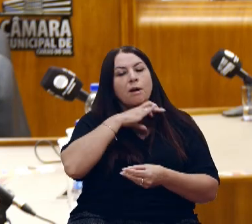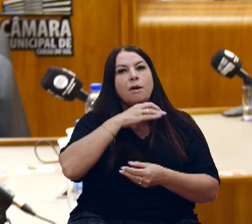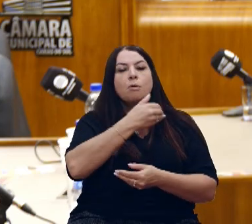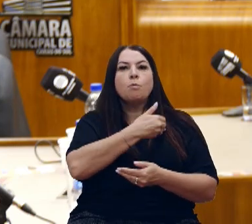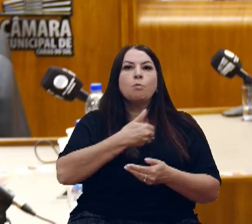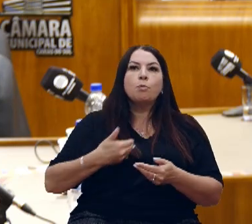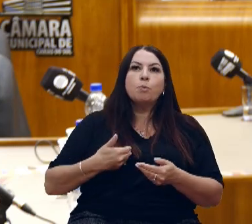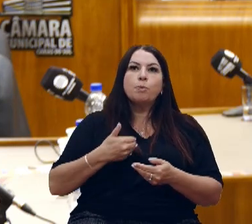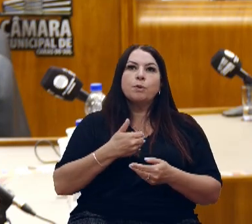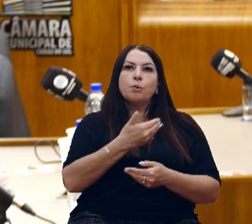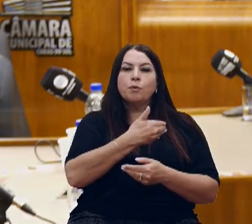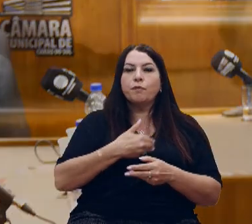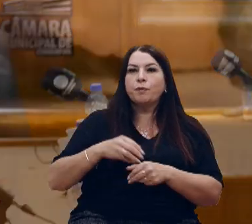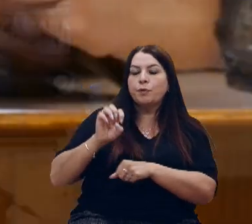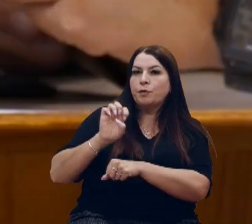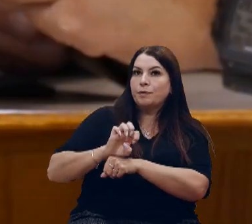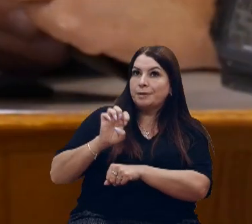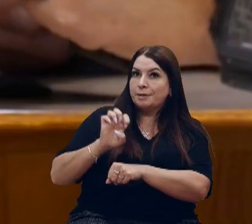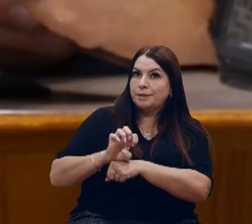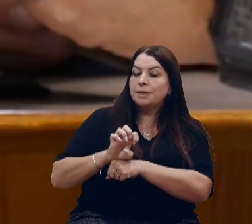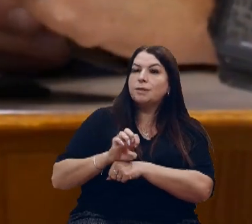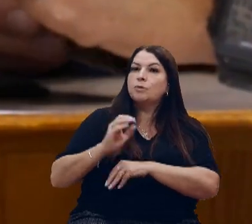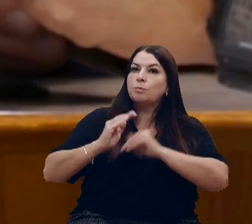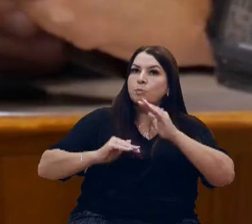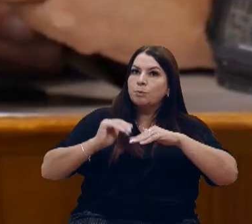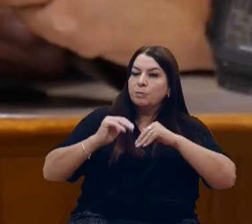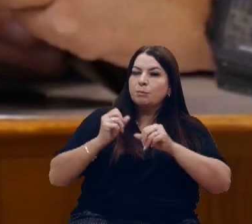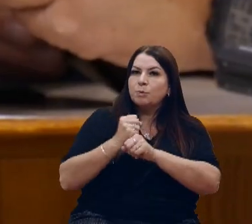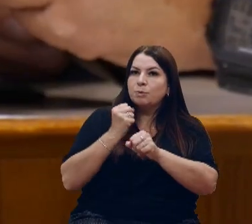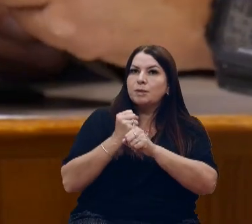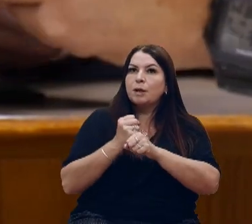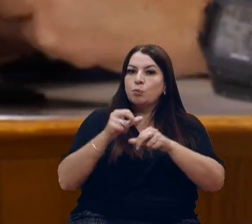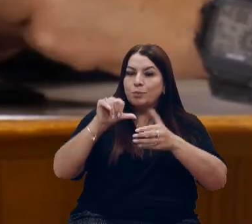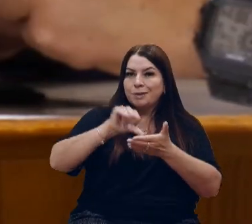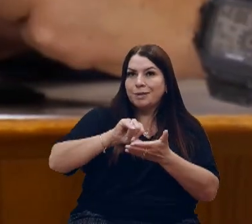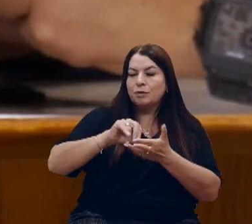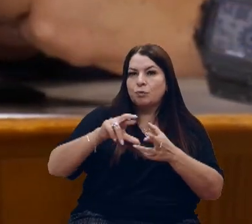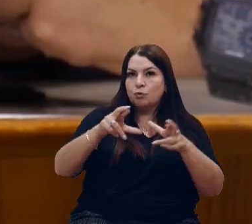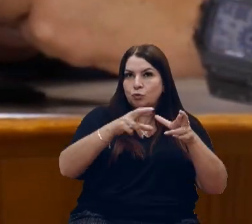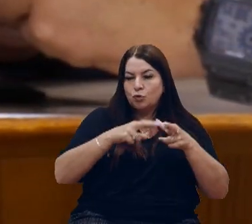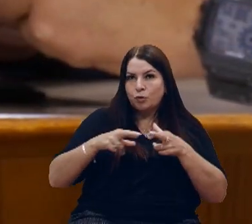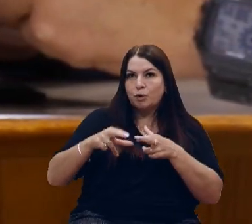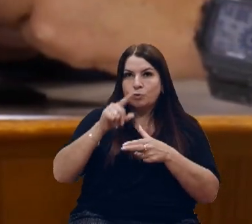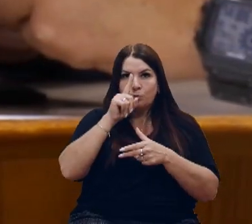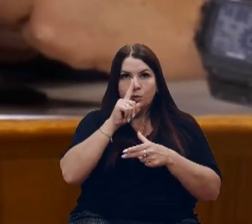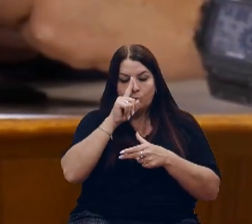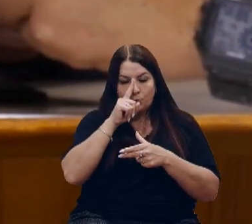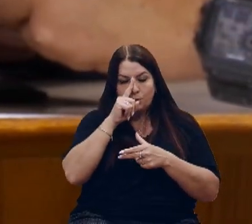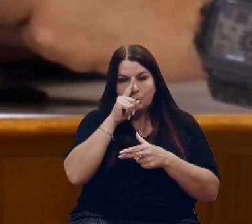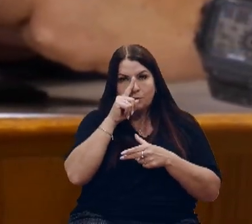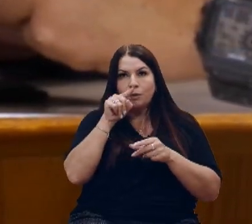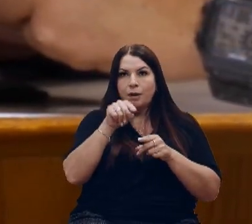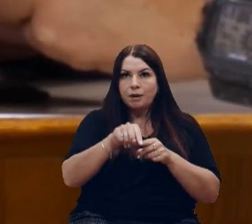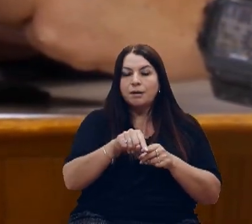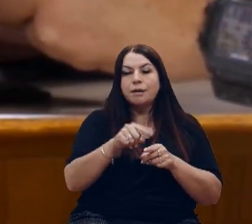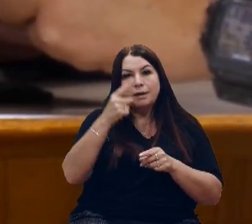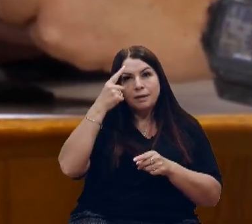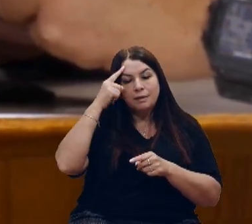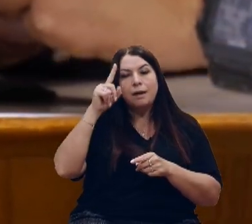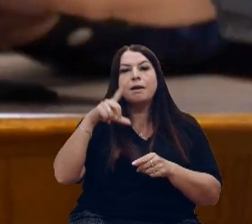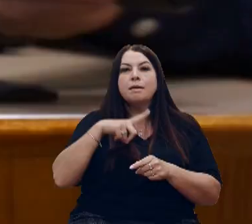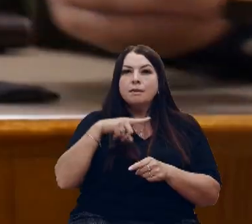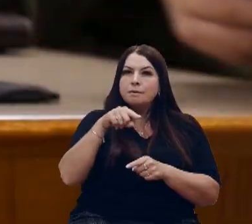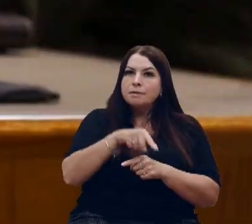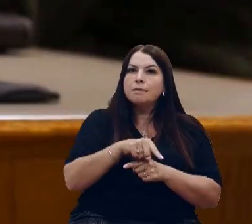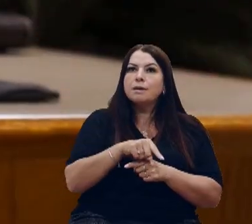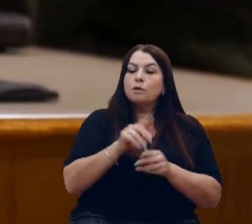pública ao governo do estado para a implantação de um centro regional de gestão de riscos e desastres. A iniciativa tem